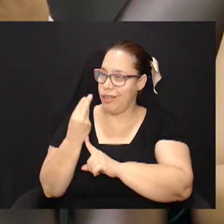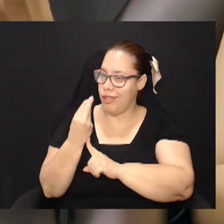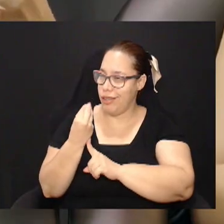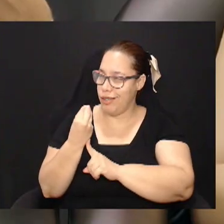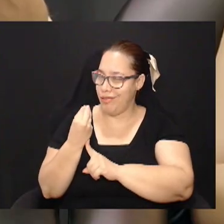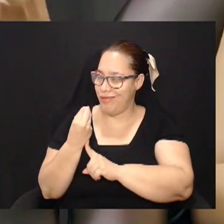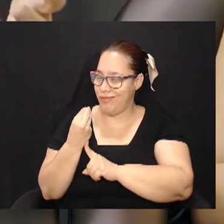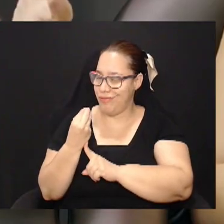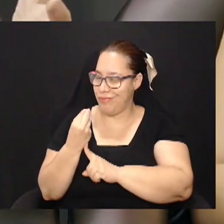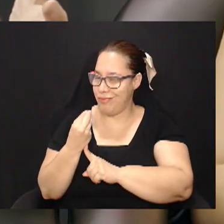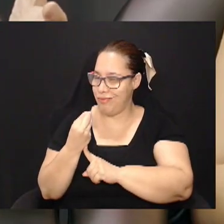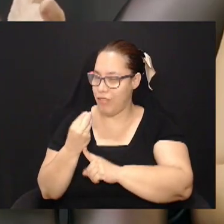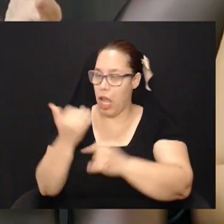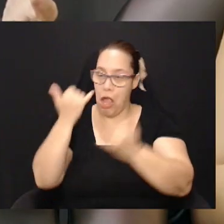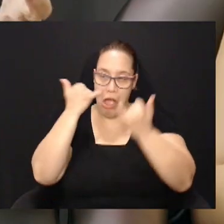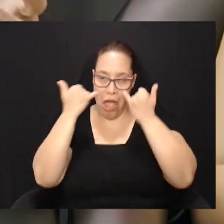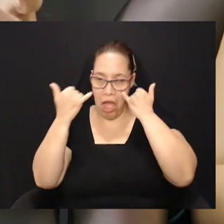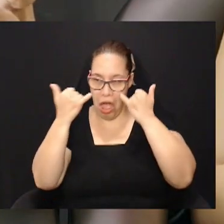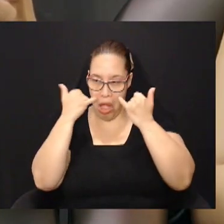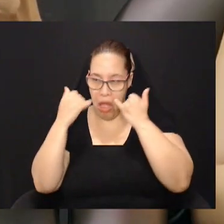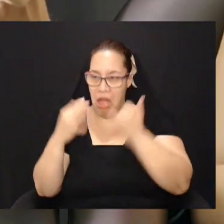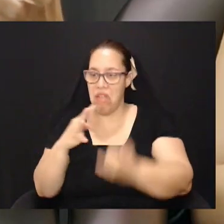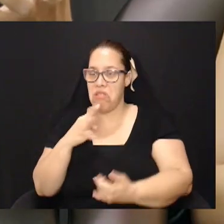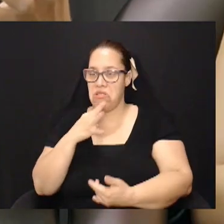essa informação, esse conhecimento